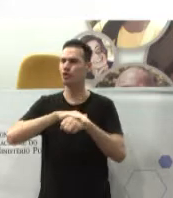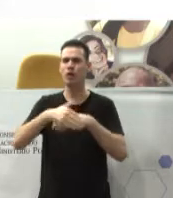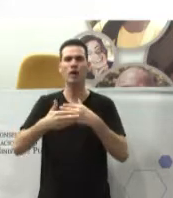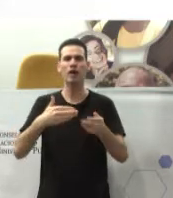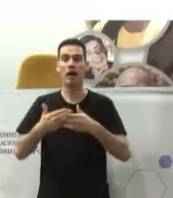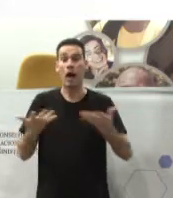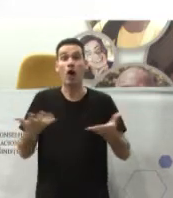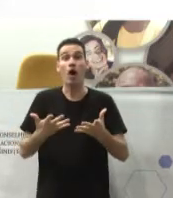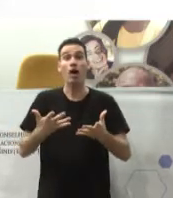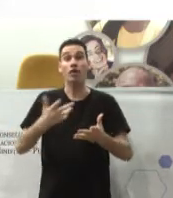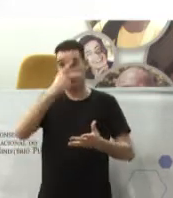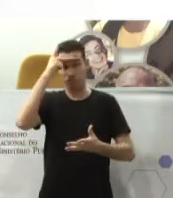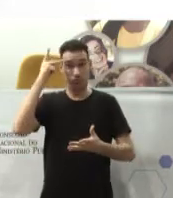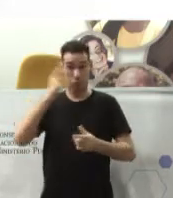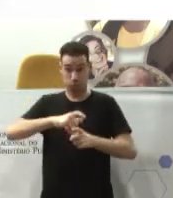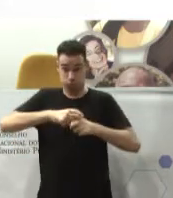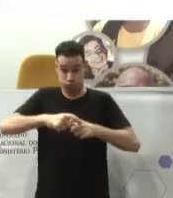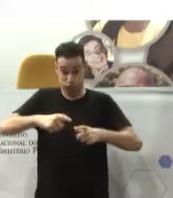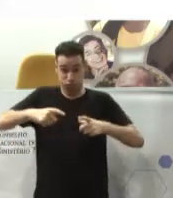já aumentamos